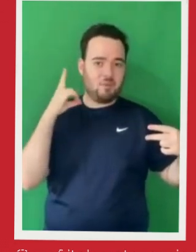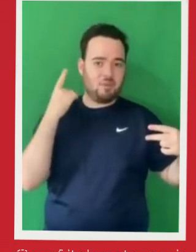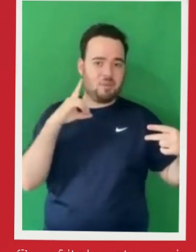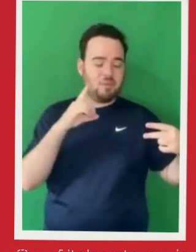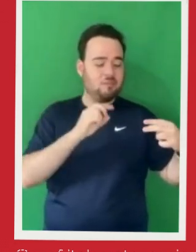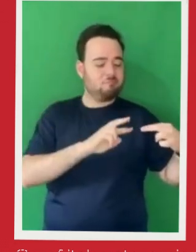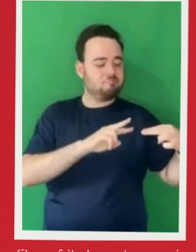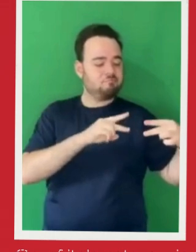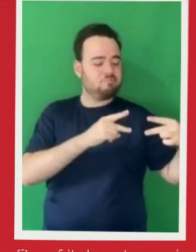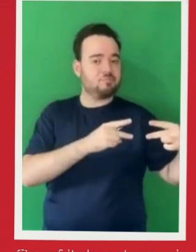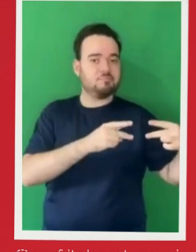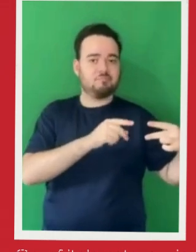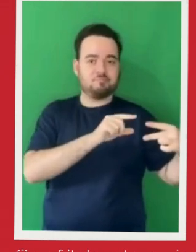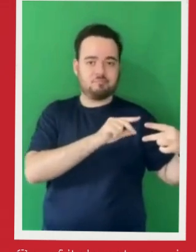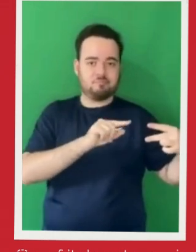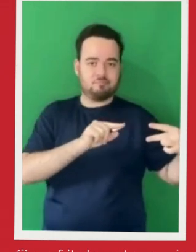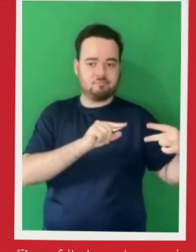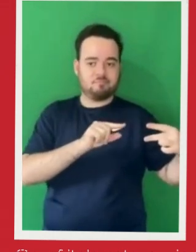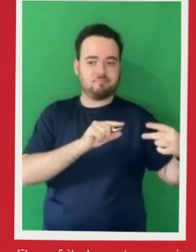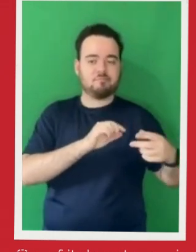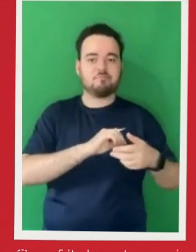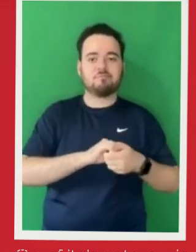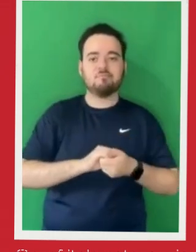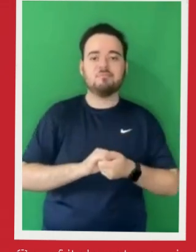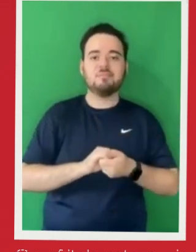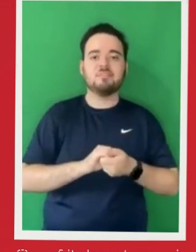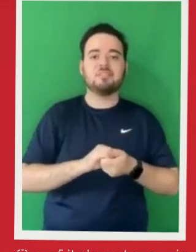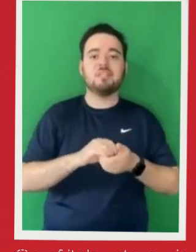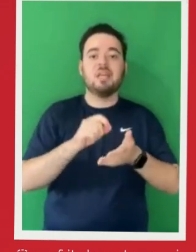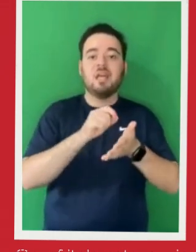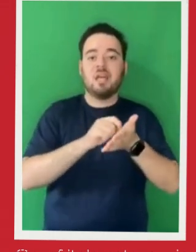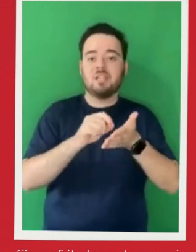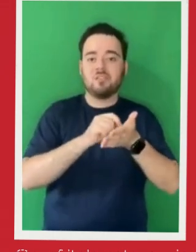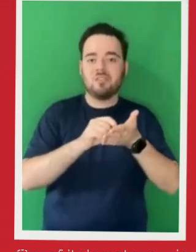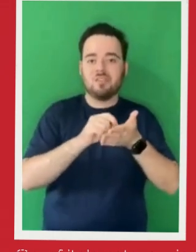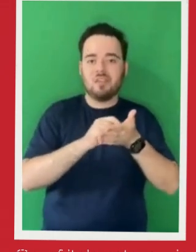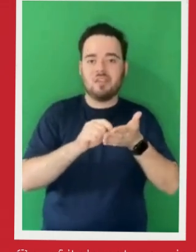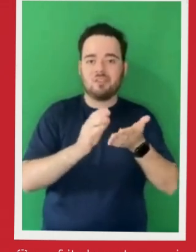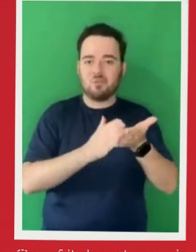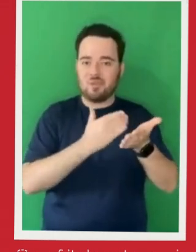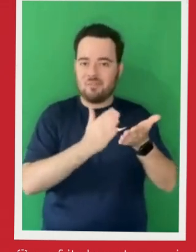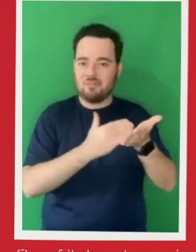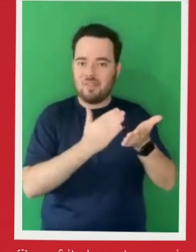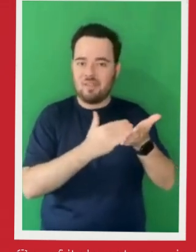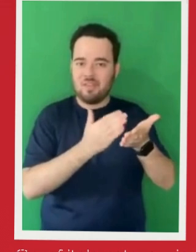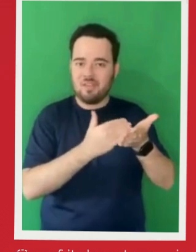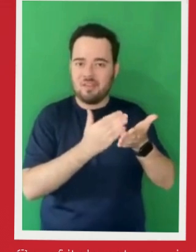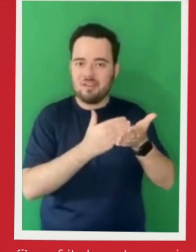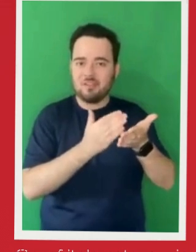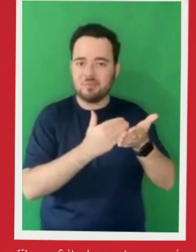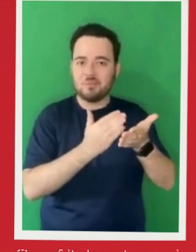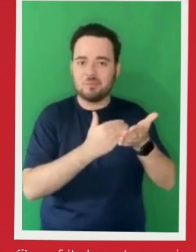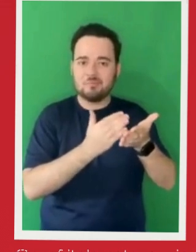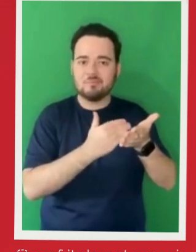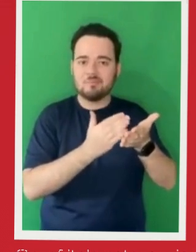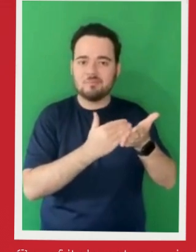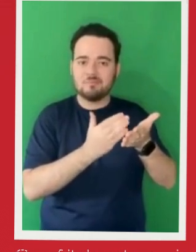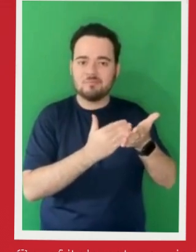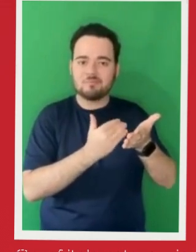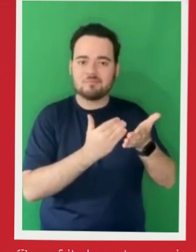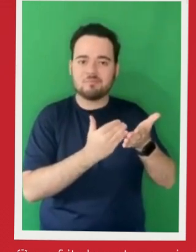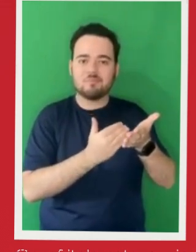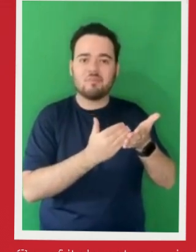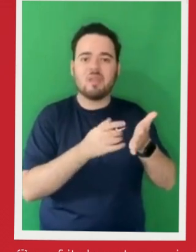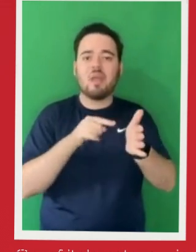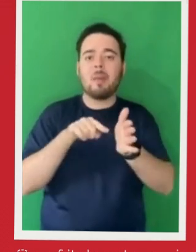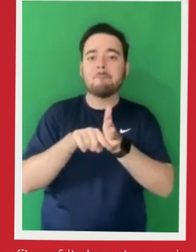Tenta já anotar no seu, seja o que você esteja chamando aí, o seu vagalume, o seu canteiro de obras,